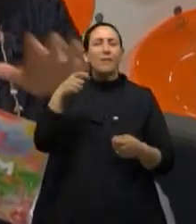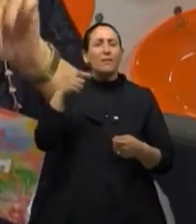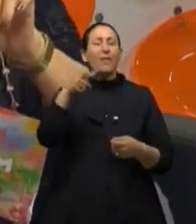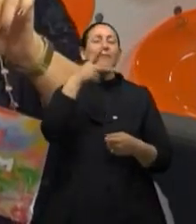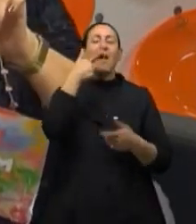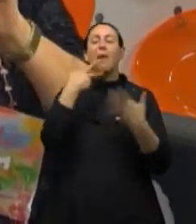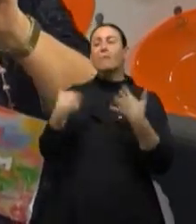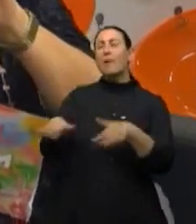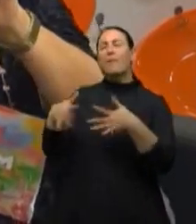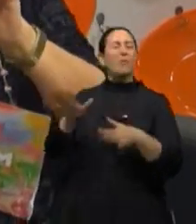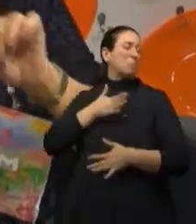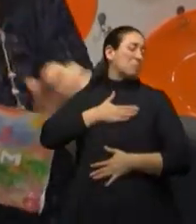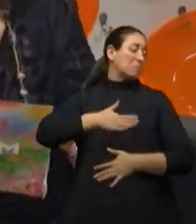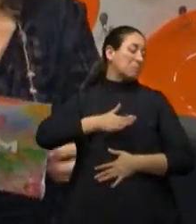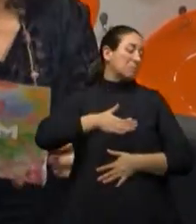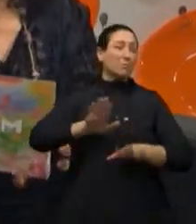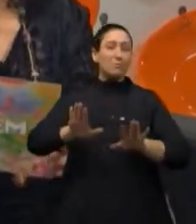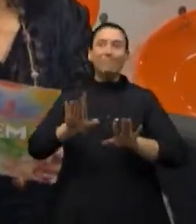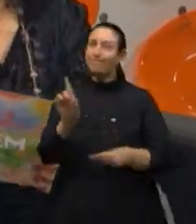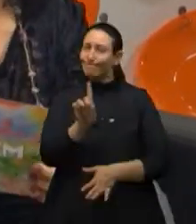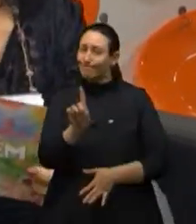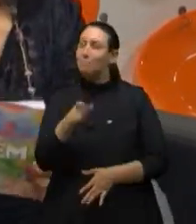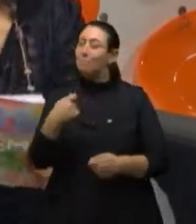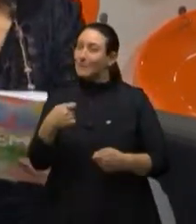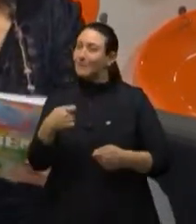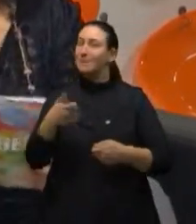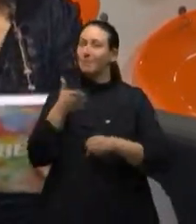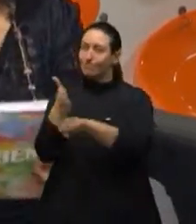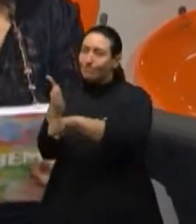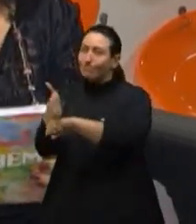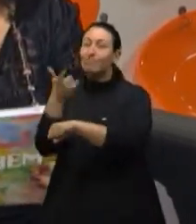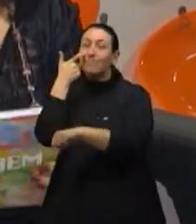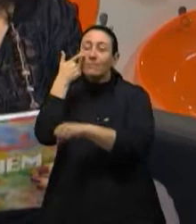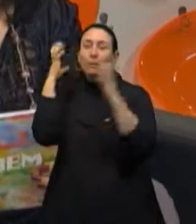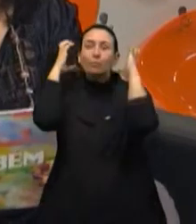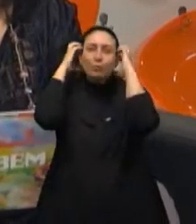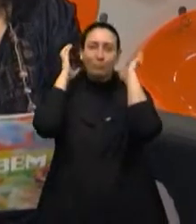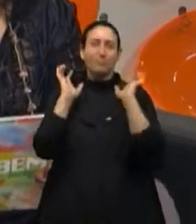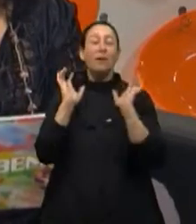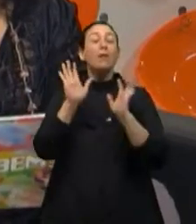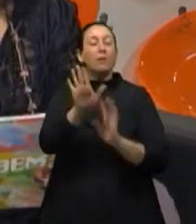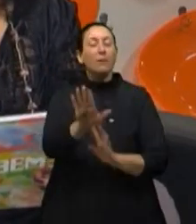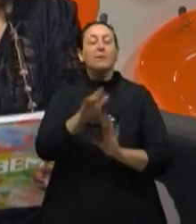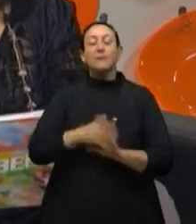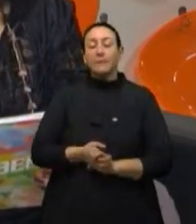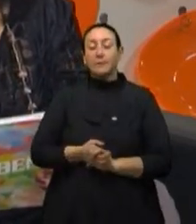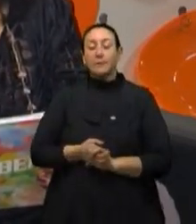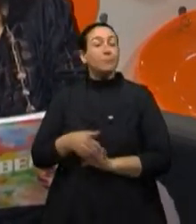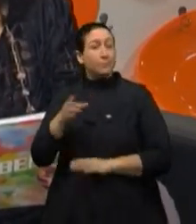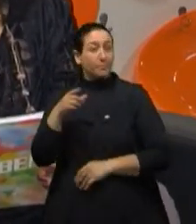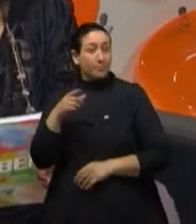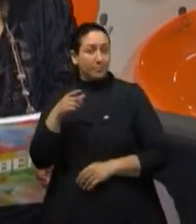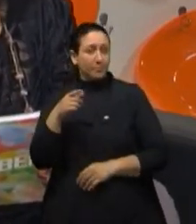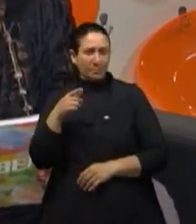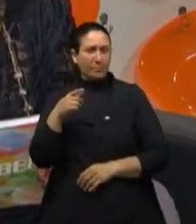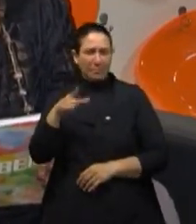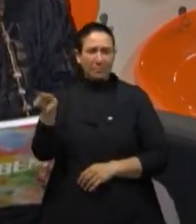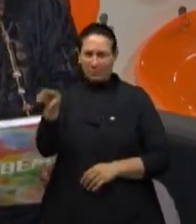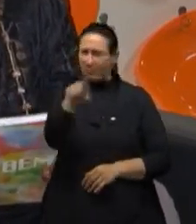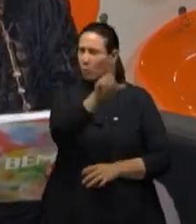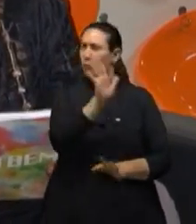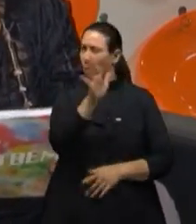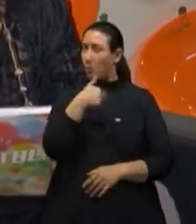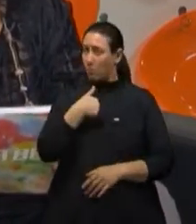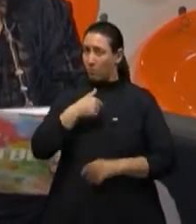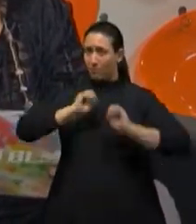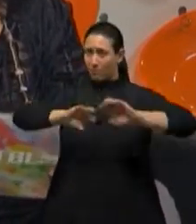depois viu isso é falar deles agora falar neles eh eles dizem o seguinte eu não vou buscar eu já ouvi porque